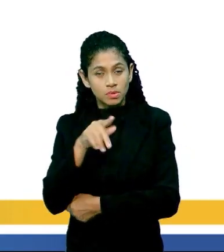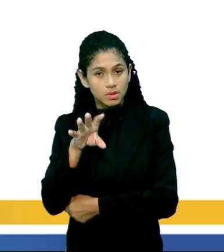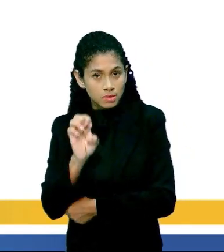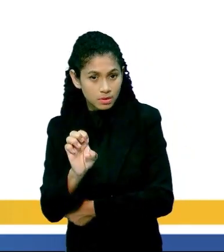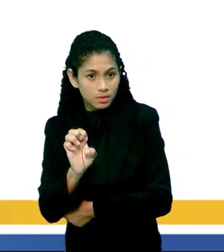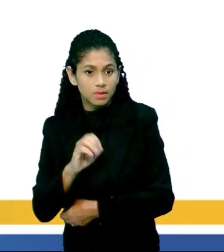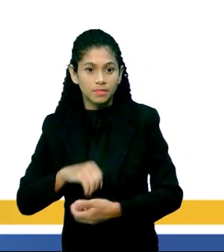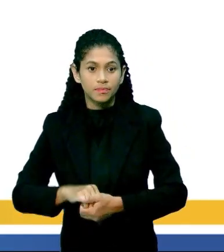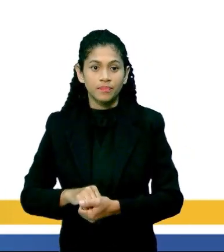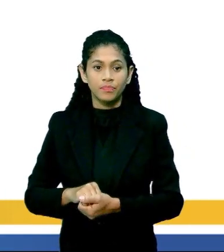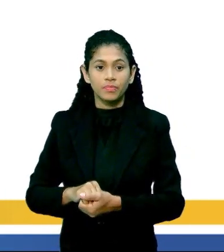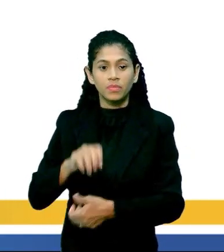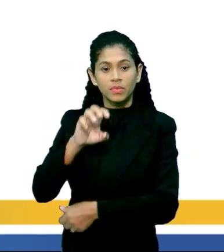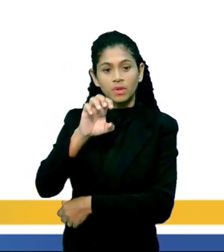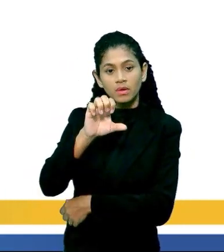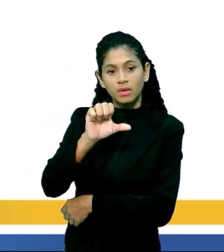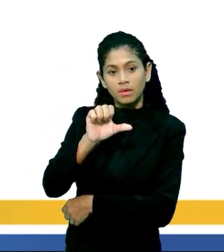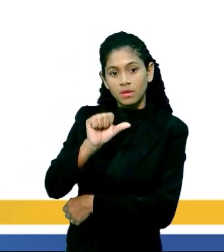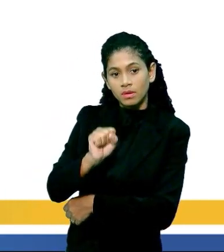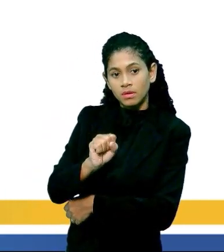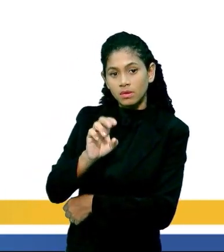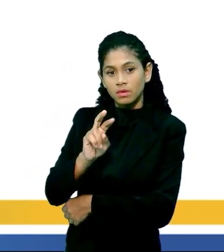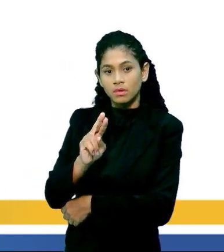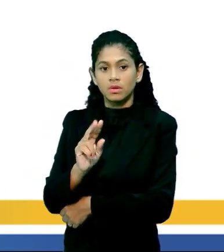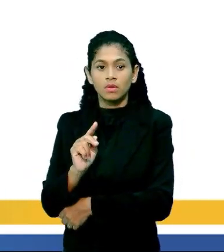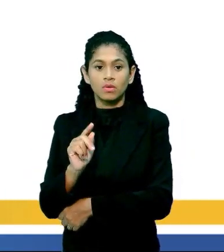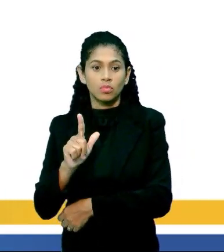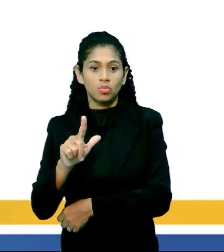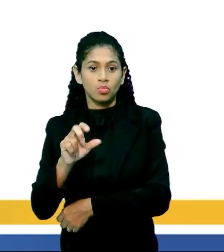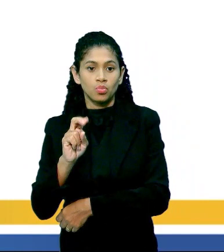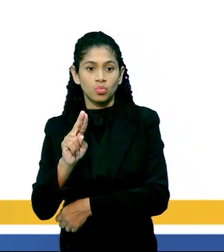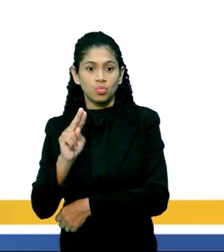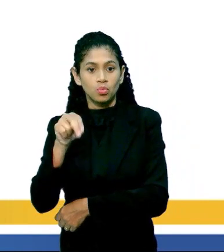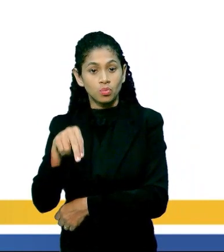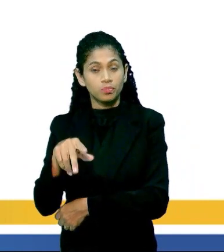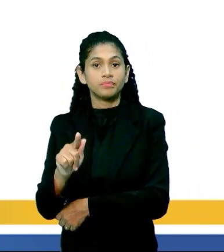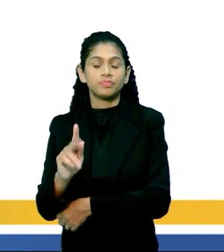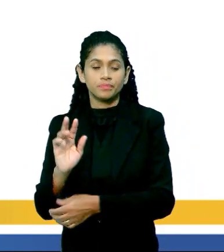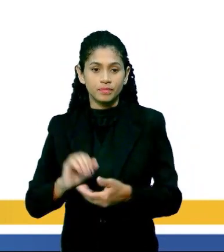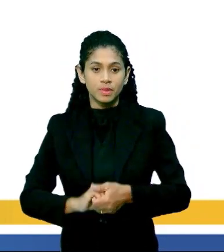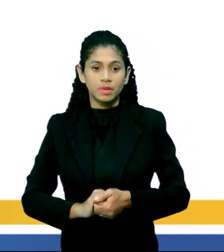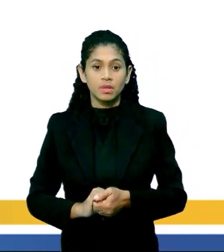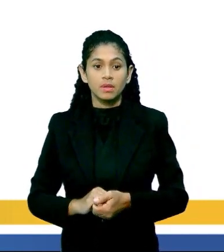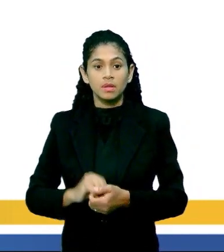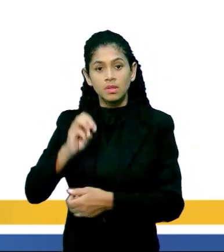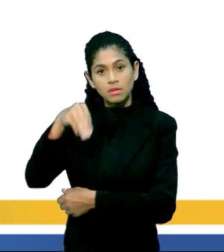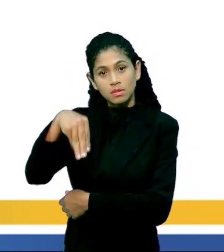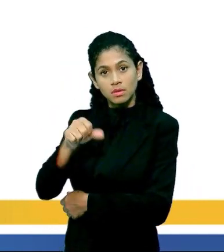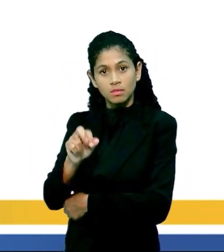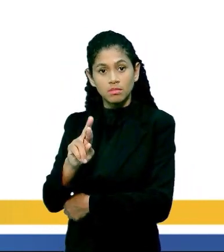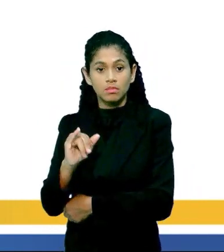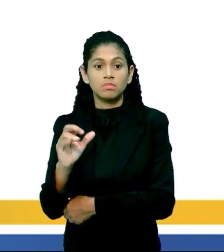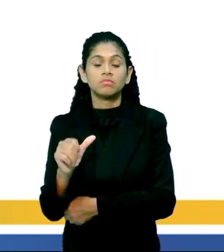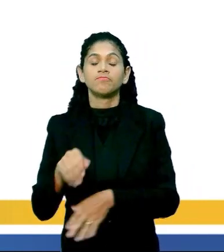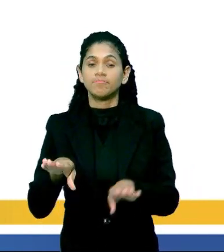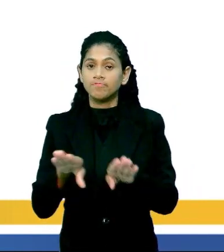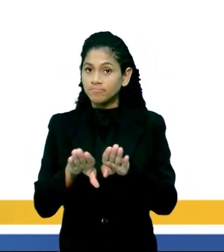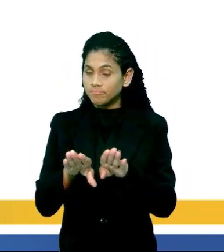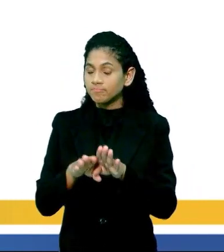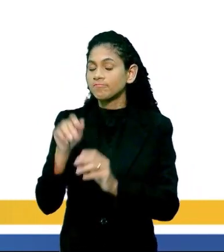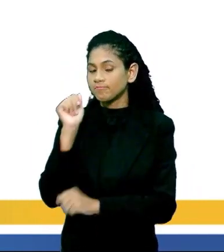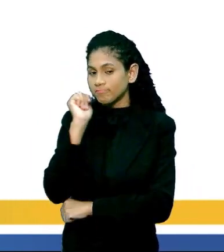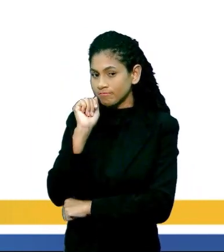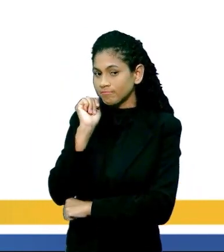bastante conhecido, e Maria das Neves Batista Pimentel. Então, a gente tem também uma figura feminina aí na